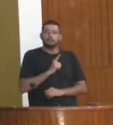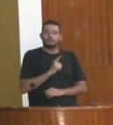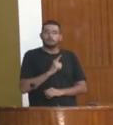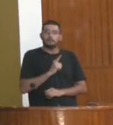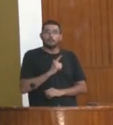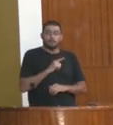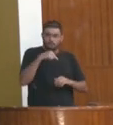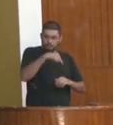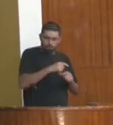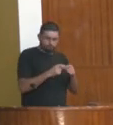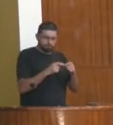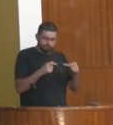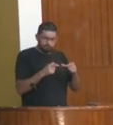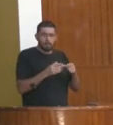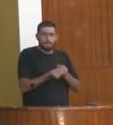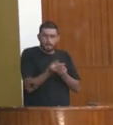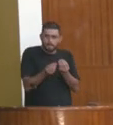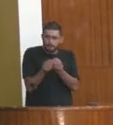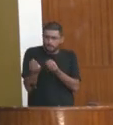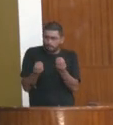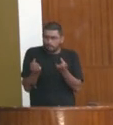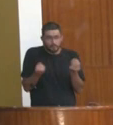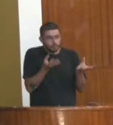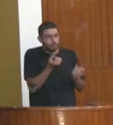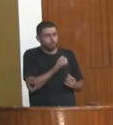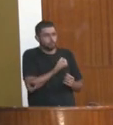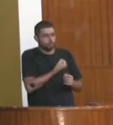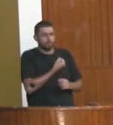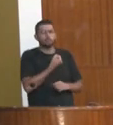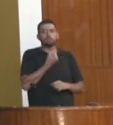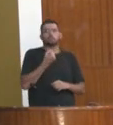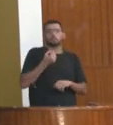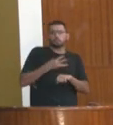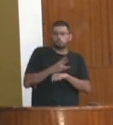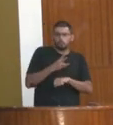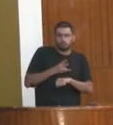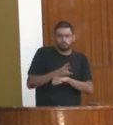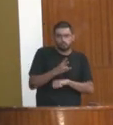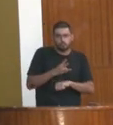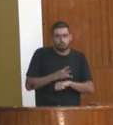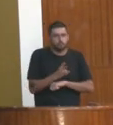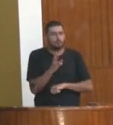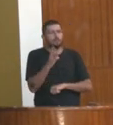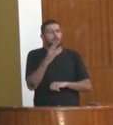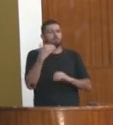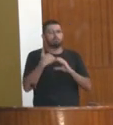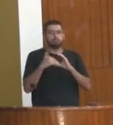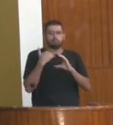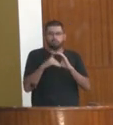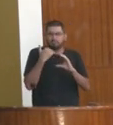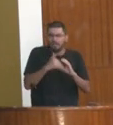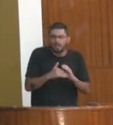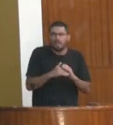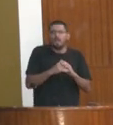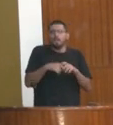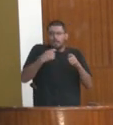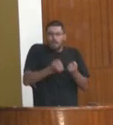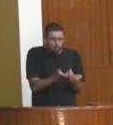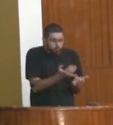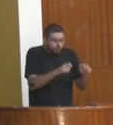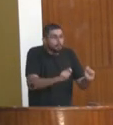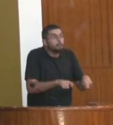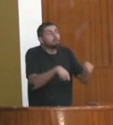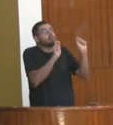comissão, caso vocês queiram, tem nossos telefones, WhatsApp, e-mail, 0800, sinal de fumaça, várias são